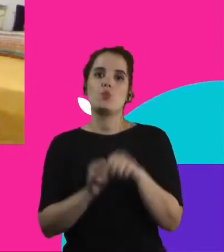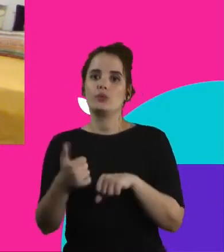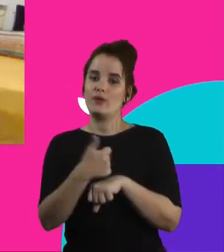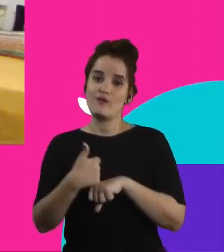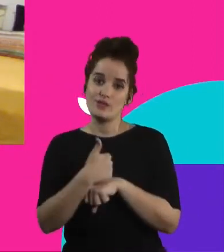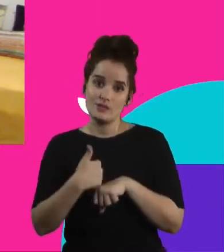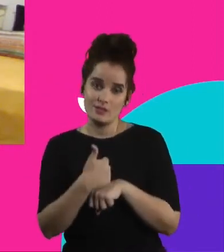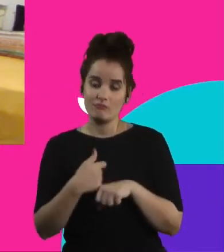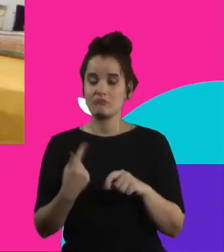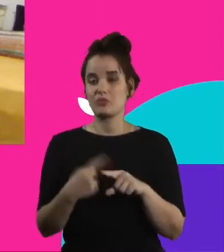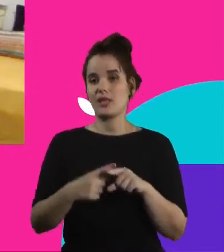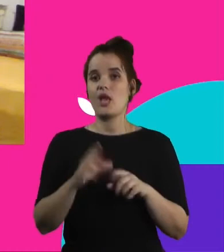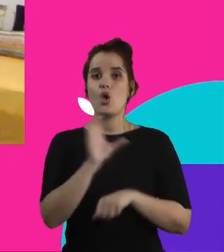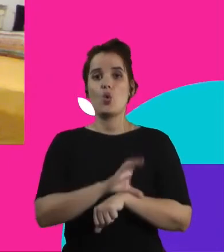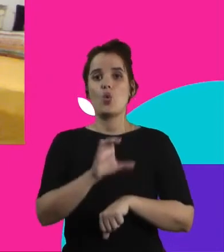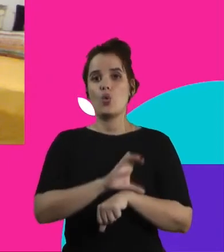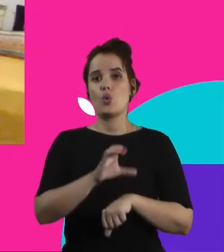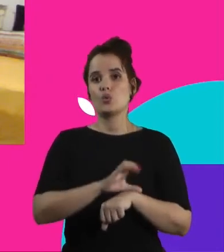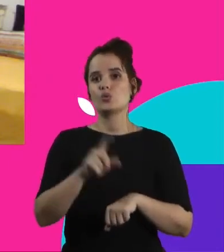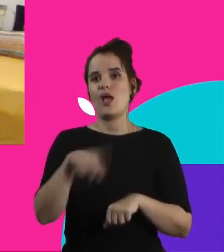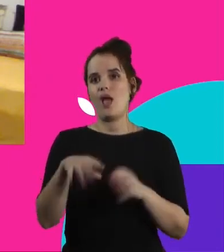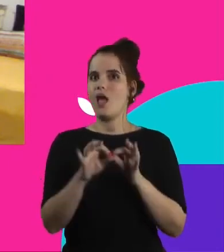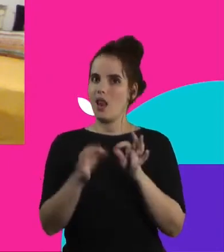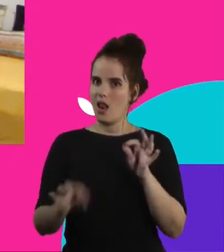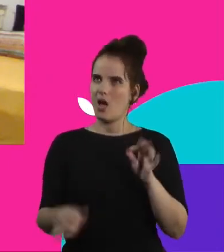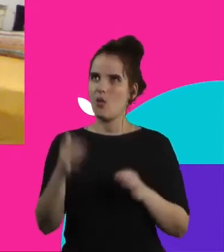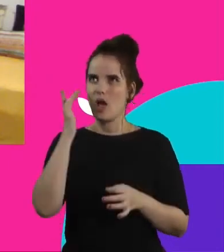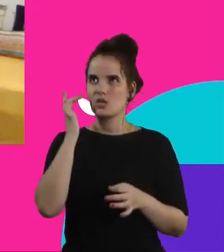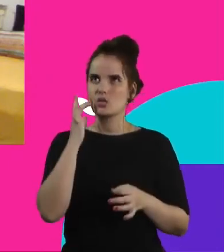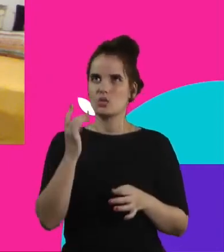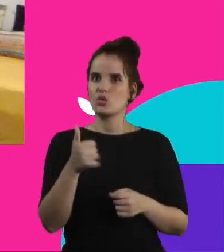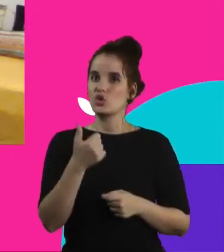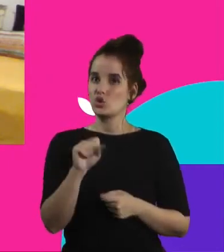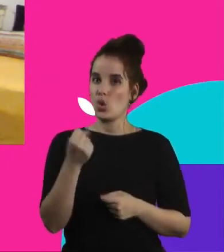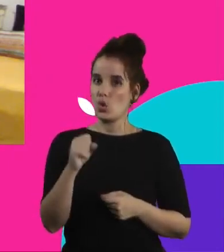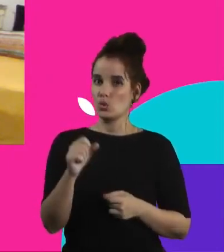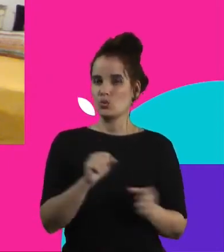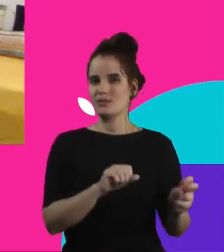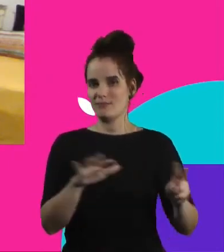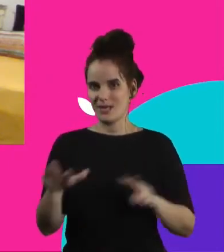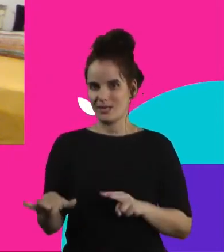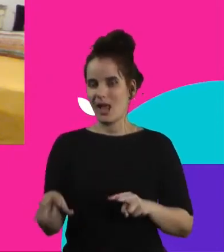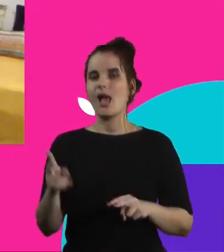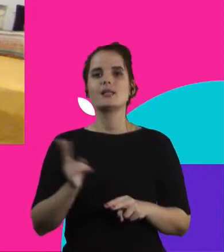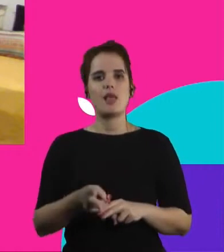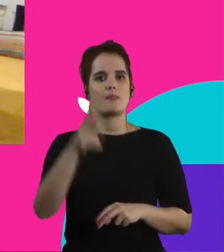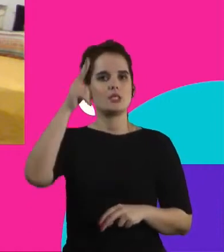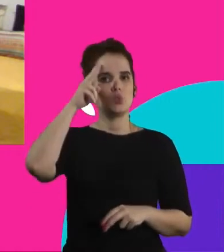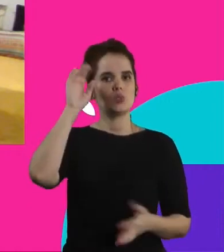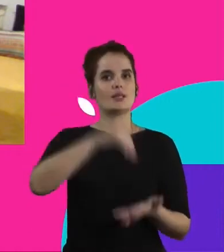porque o nosso curso sempre foi longo, né? Mesmo que agora ele tem 18 semanas, antes ele tinha de 8, mas ele ocupava a sua de segunda a sexta carga horária